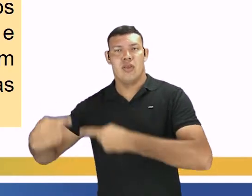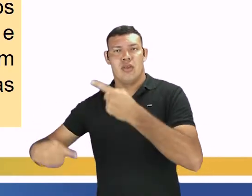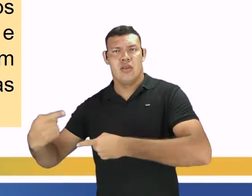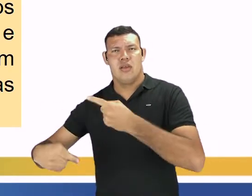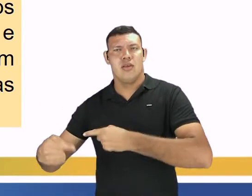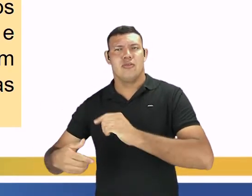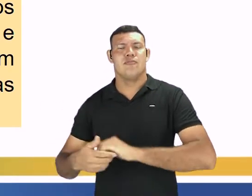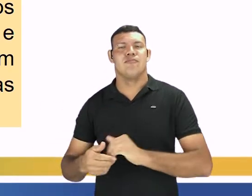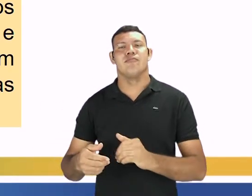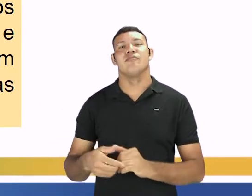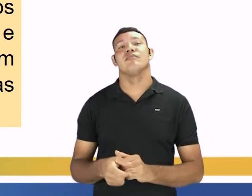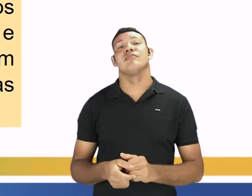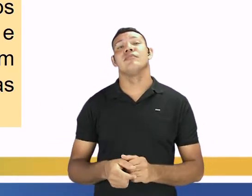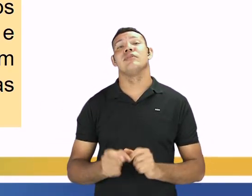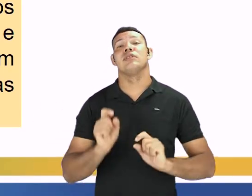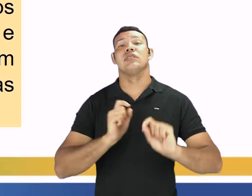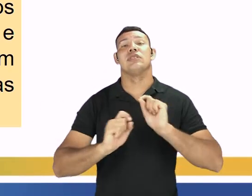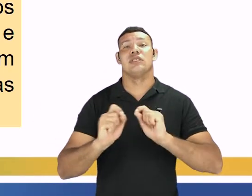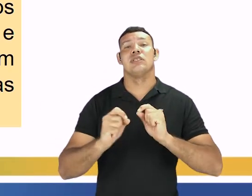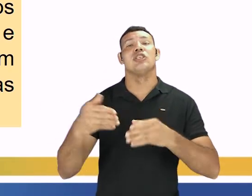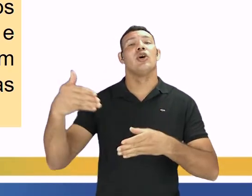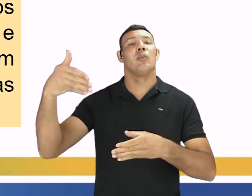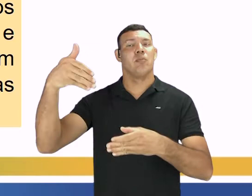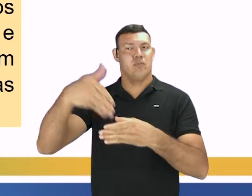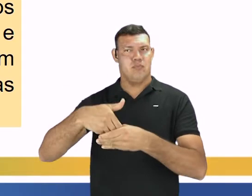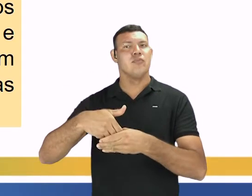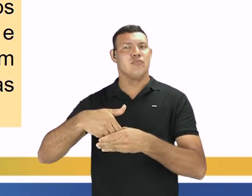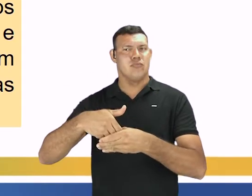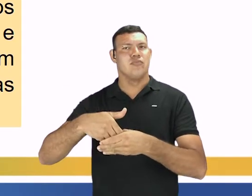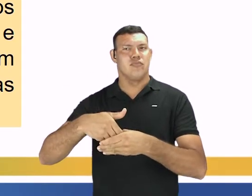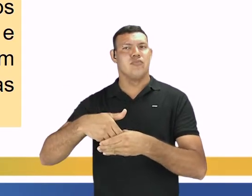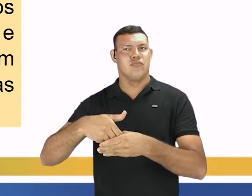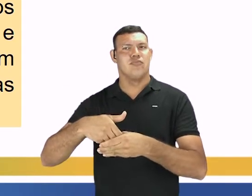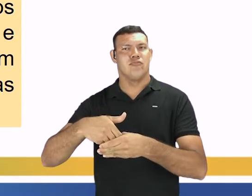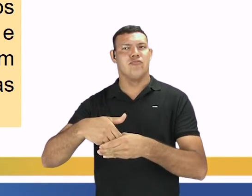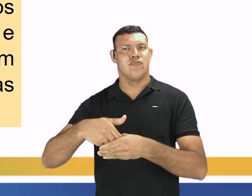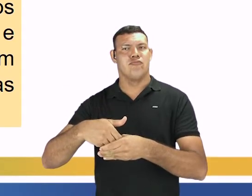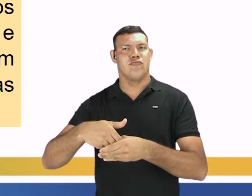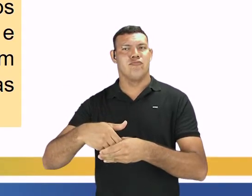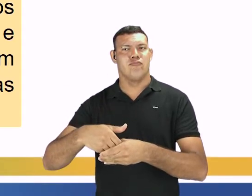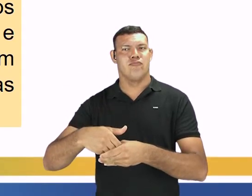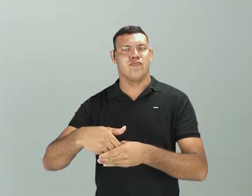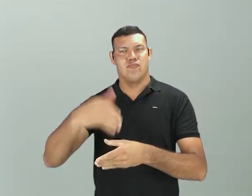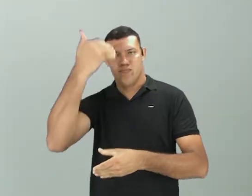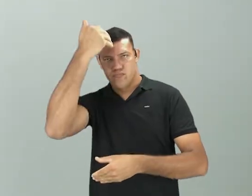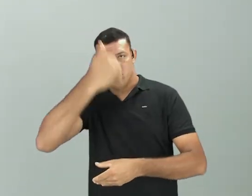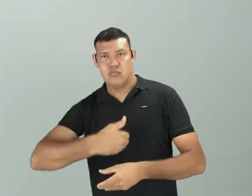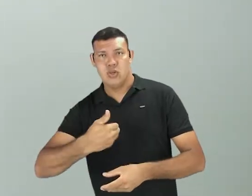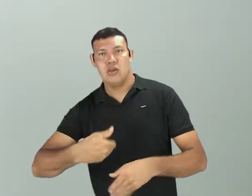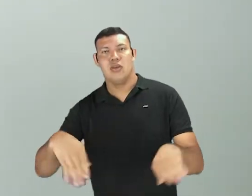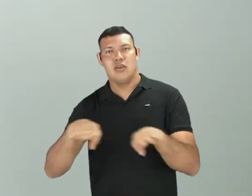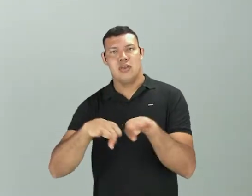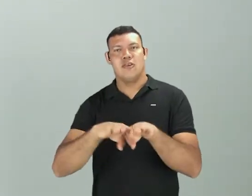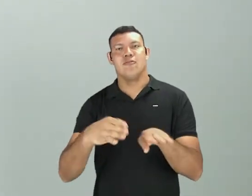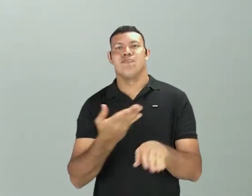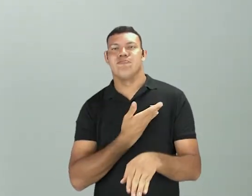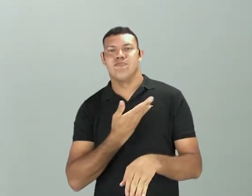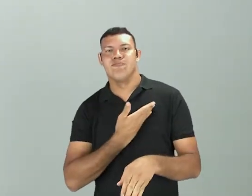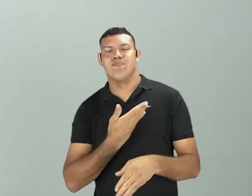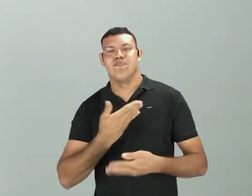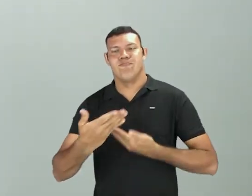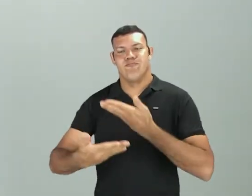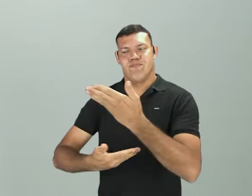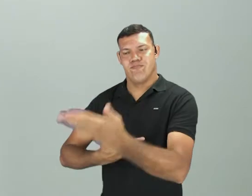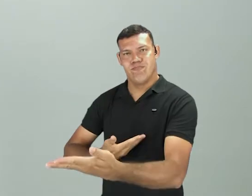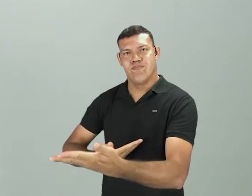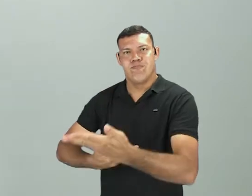traduzido na maior parte das vezes em votos em si e para seus aliados. Então, a gente tem uma relação aí de troca, né? Eu